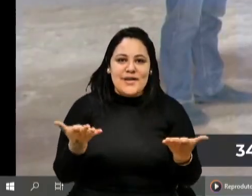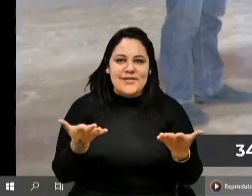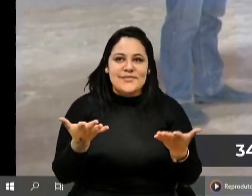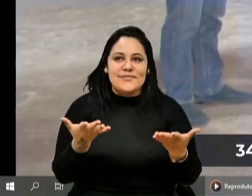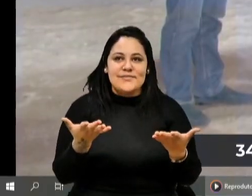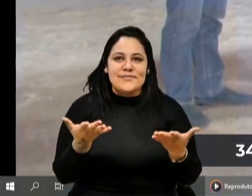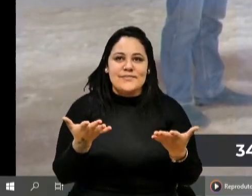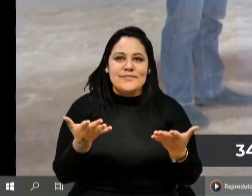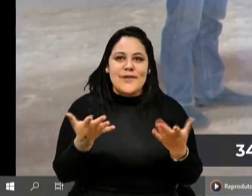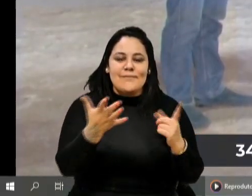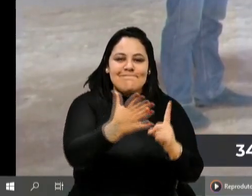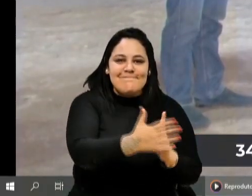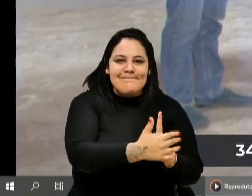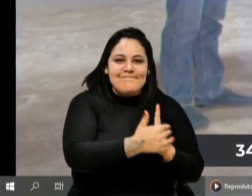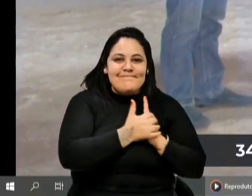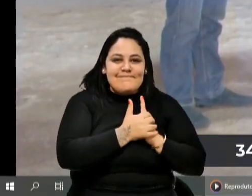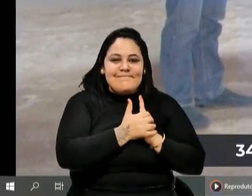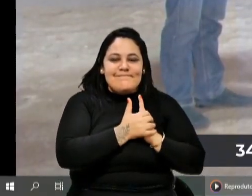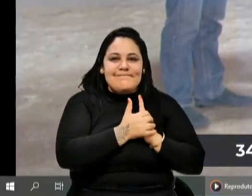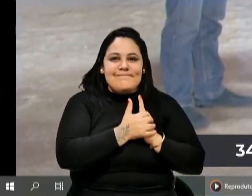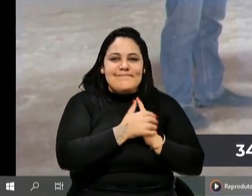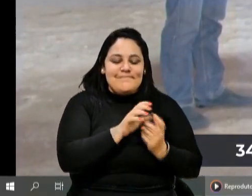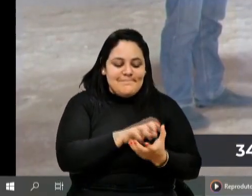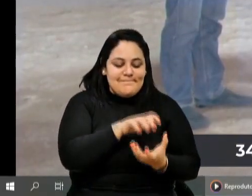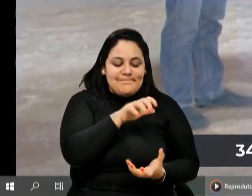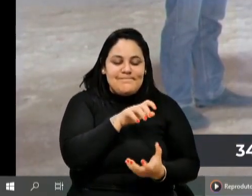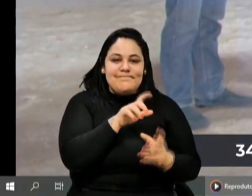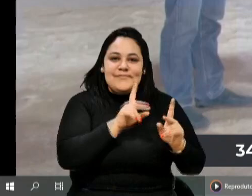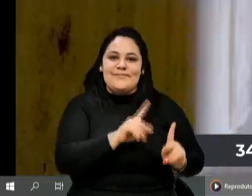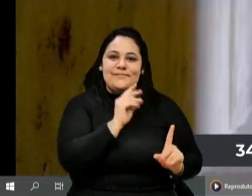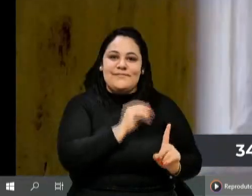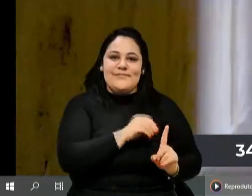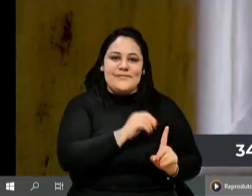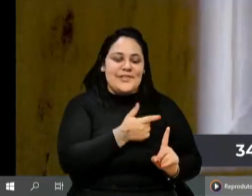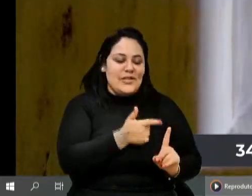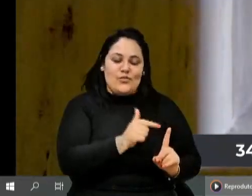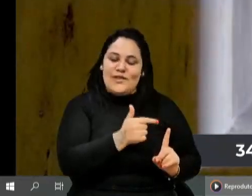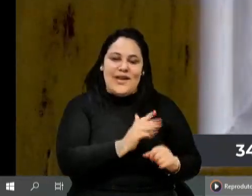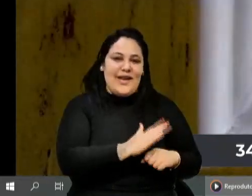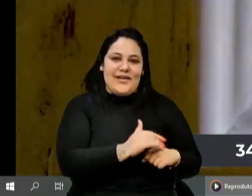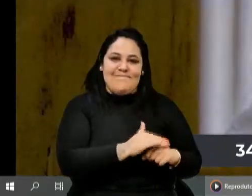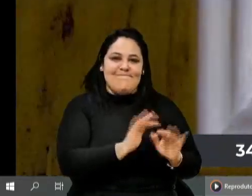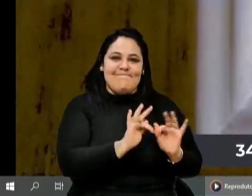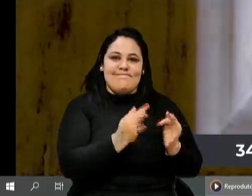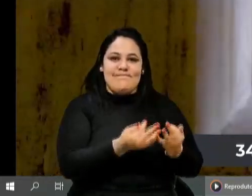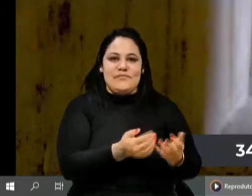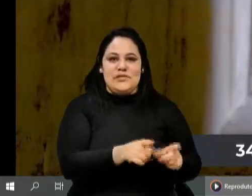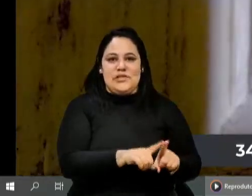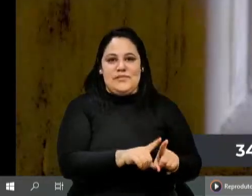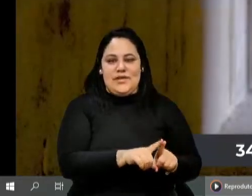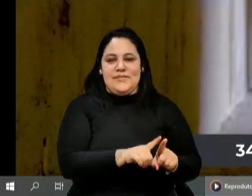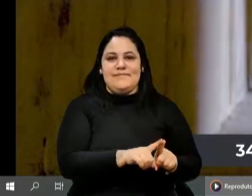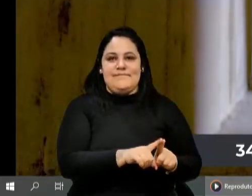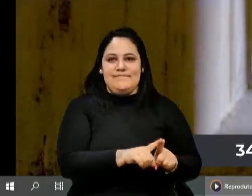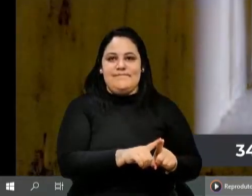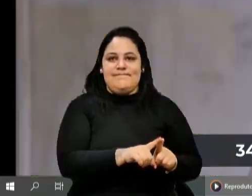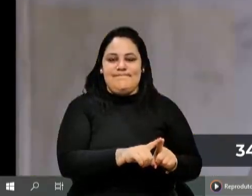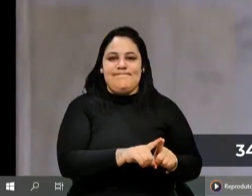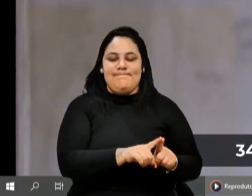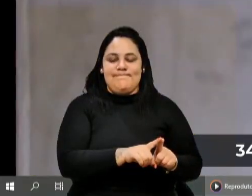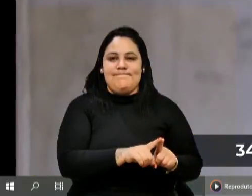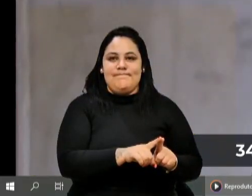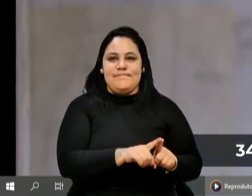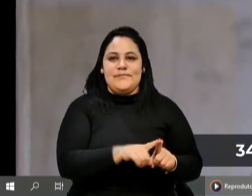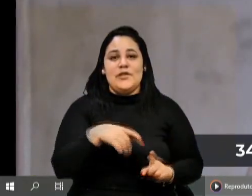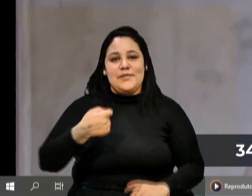as pessoas que estão em vulnerabilidade, que não têm mais o afeto de uma família, das pessoas do seu entorno, e tem